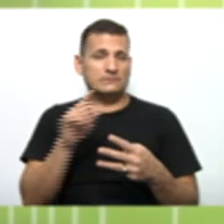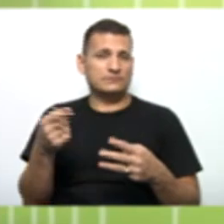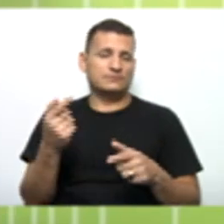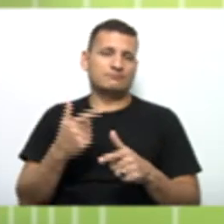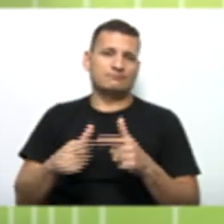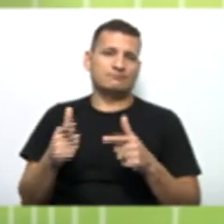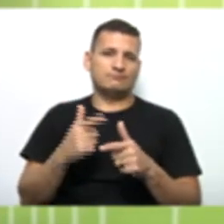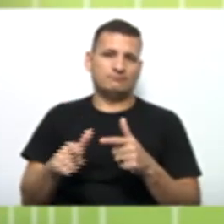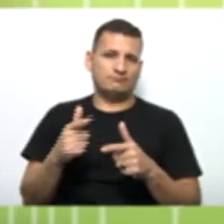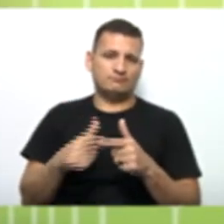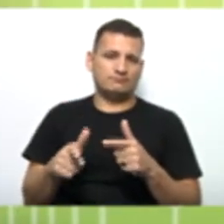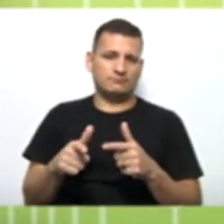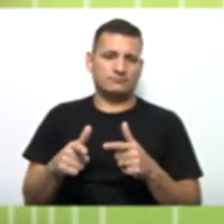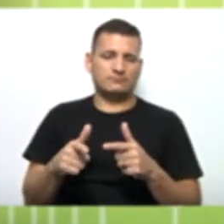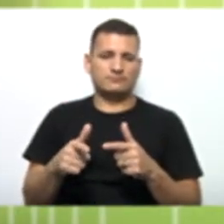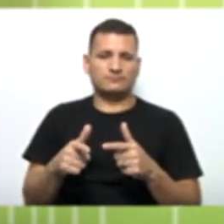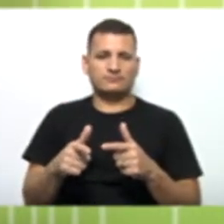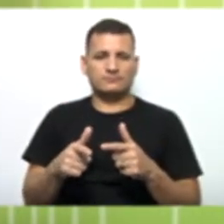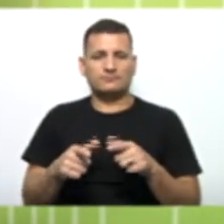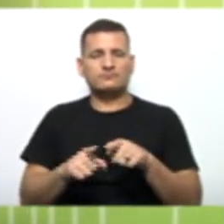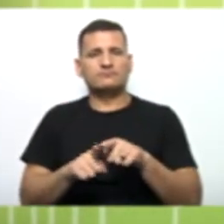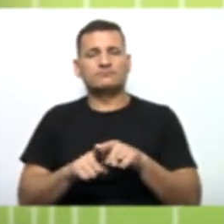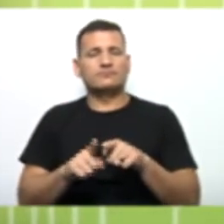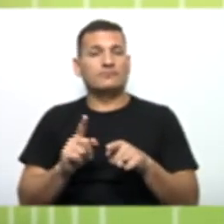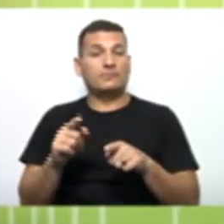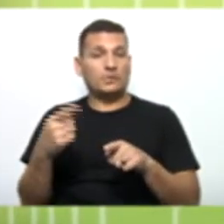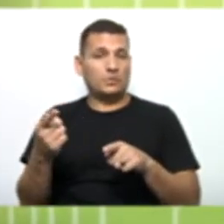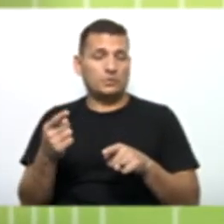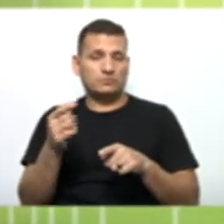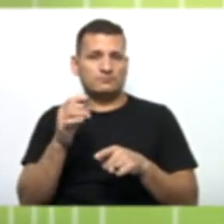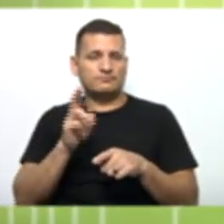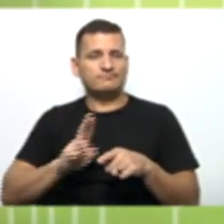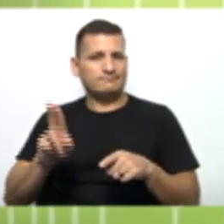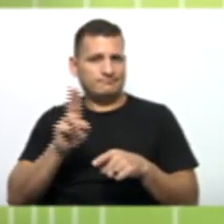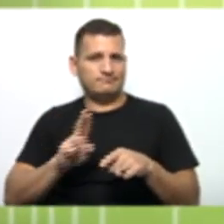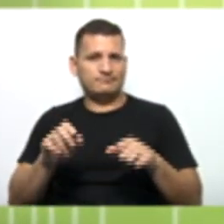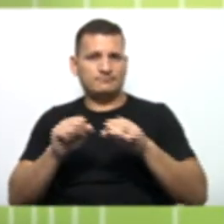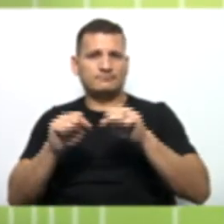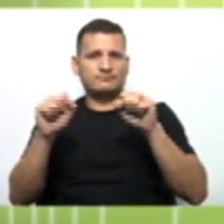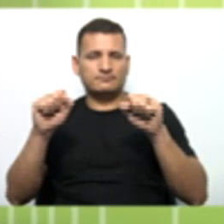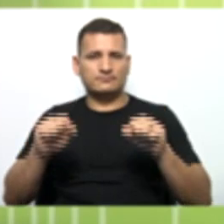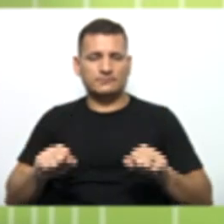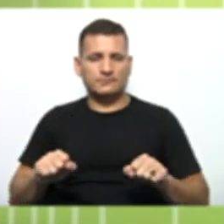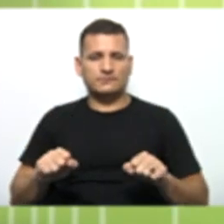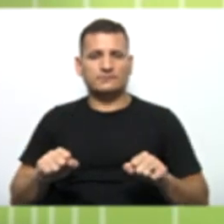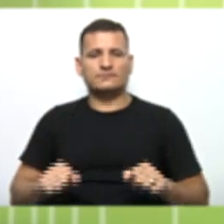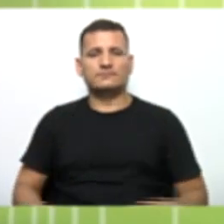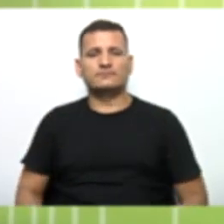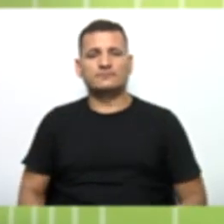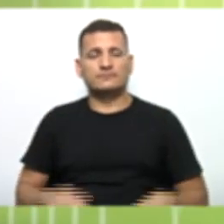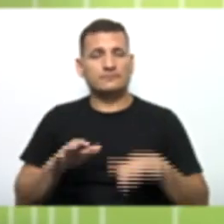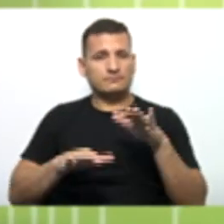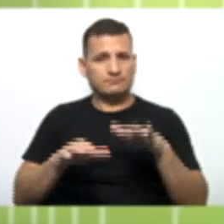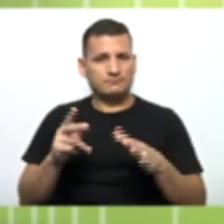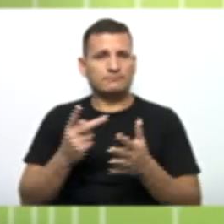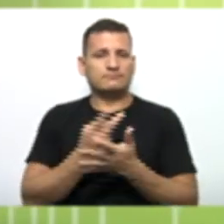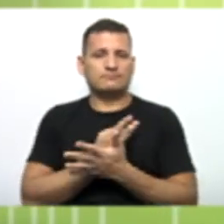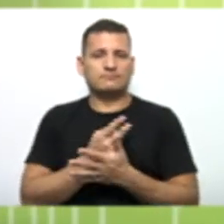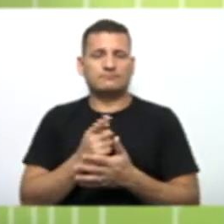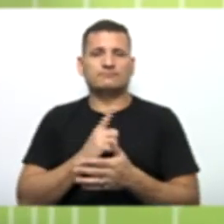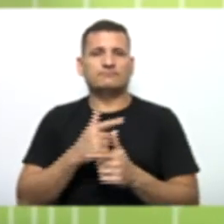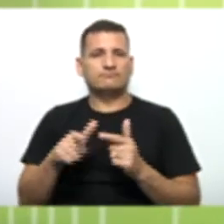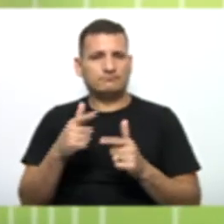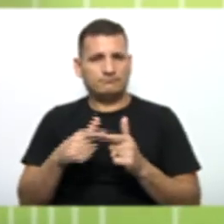Principalmente na hora de utilizar o sistema. Isso daí, às vezes acontece e dá um problema